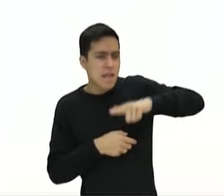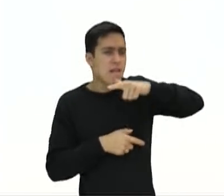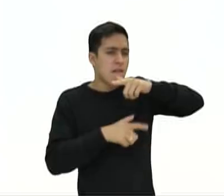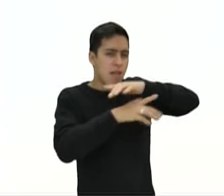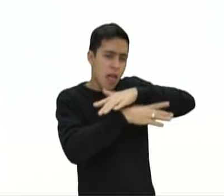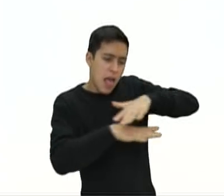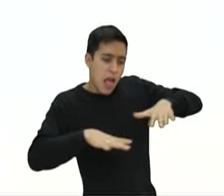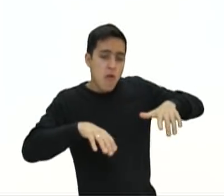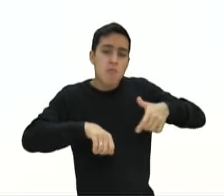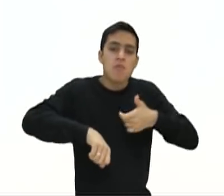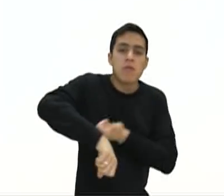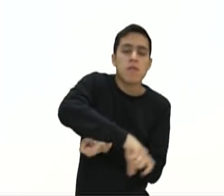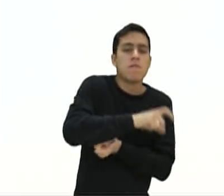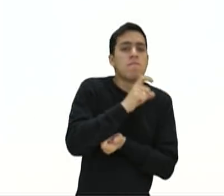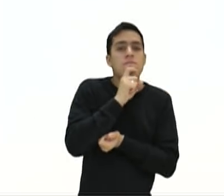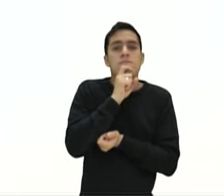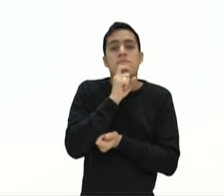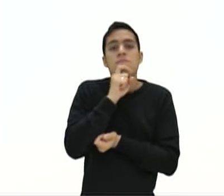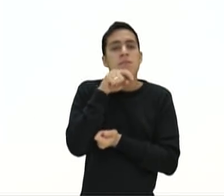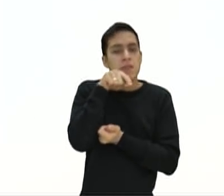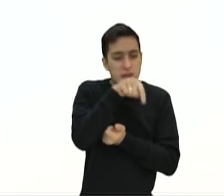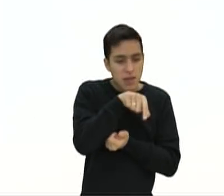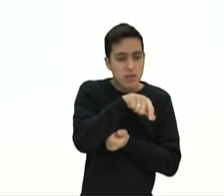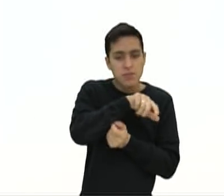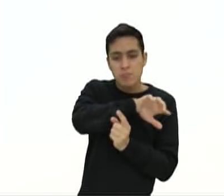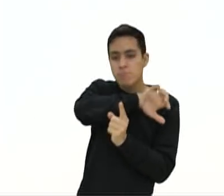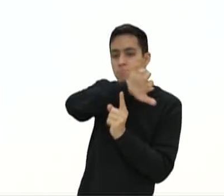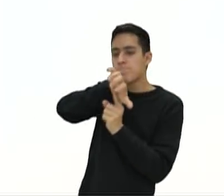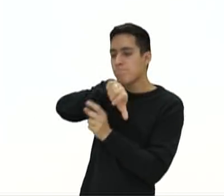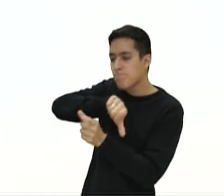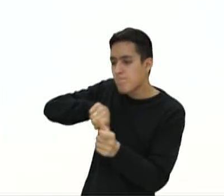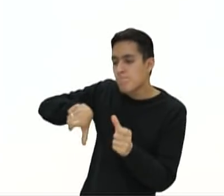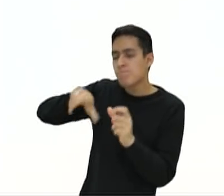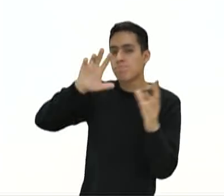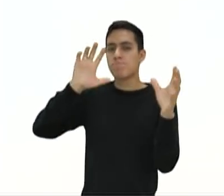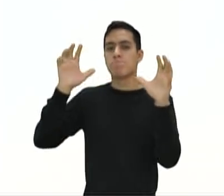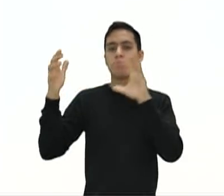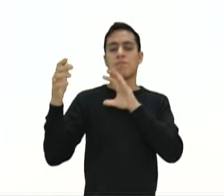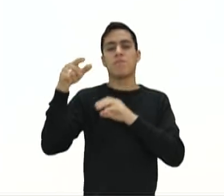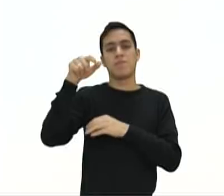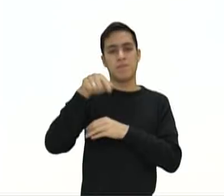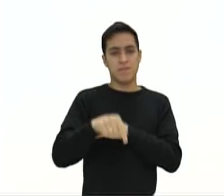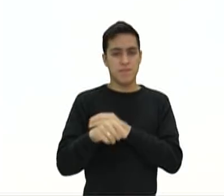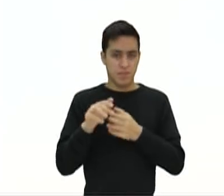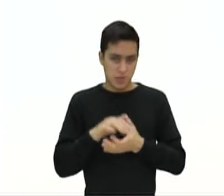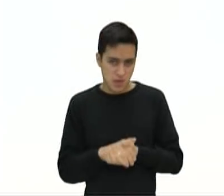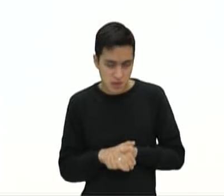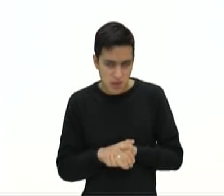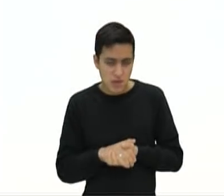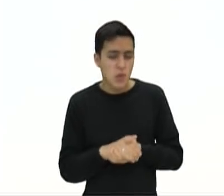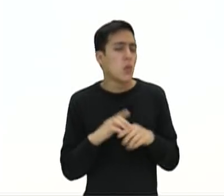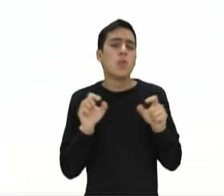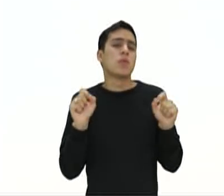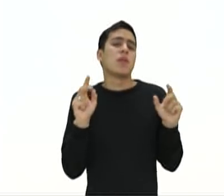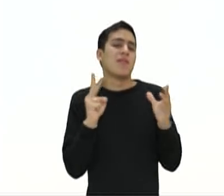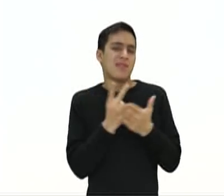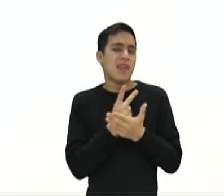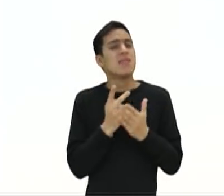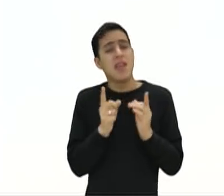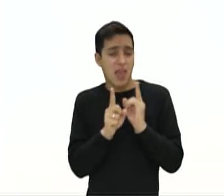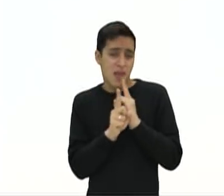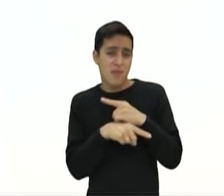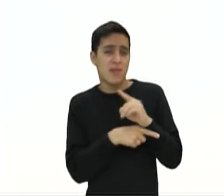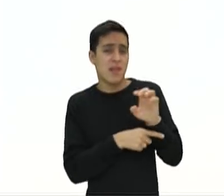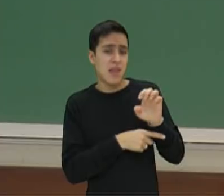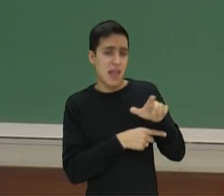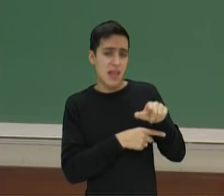águas, fazendo com que outras resultantes climáticas ocorram. A maioria delas é o efeito inverso do